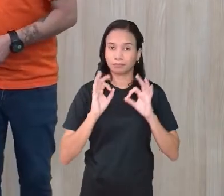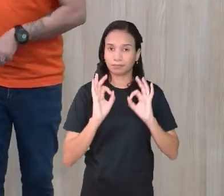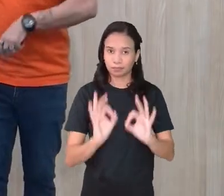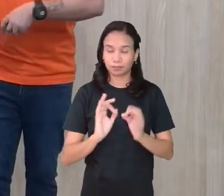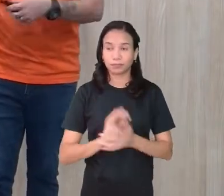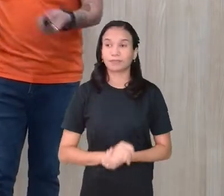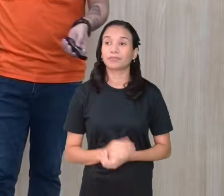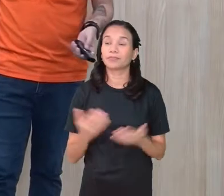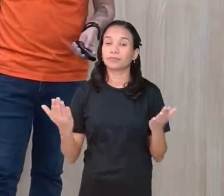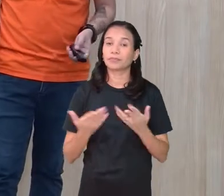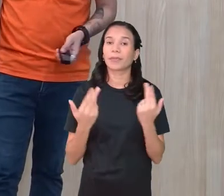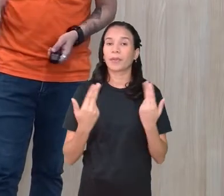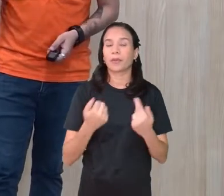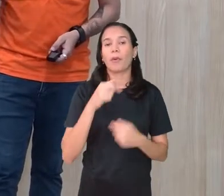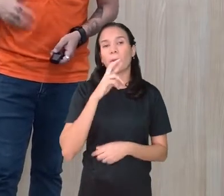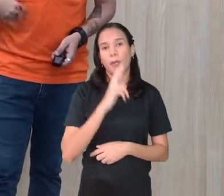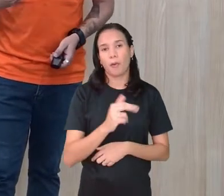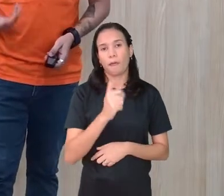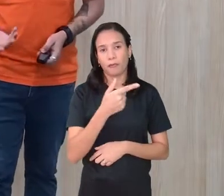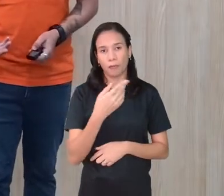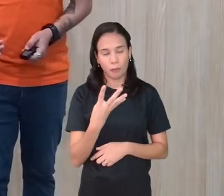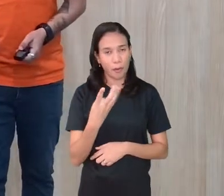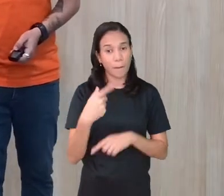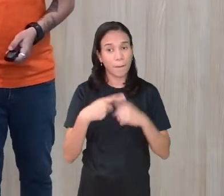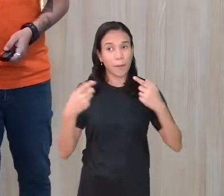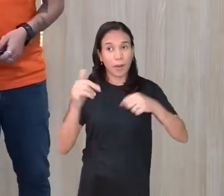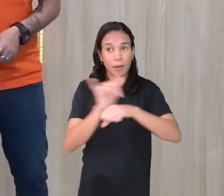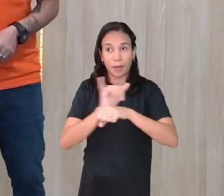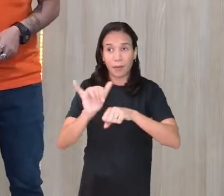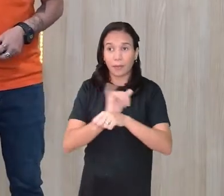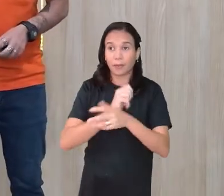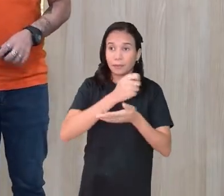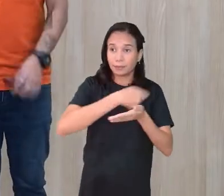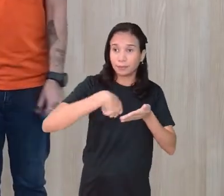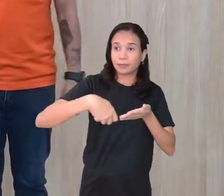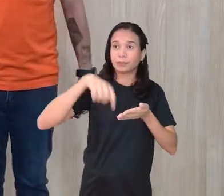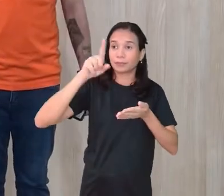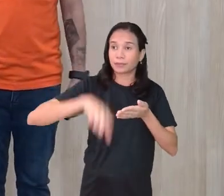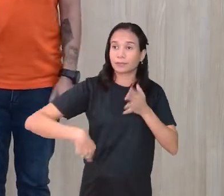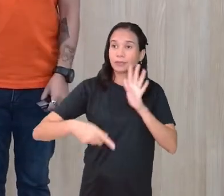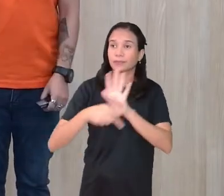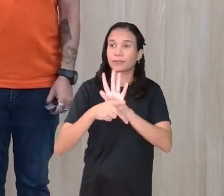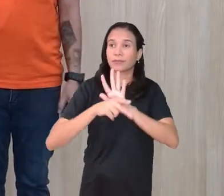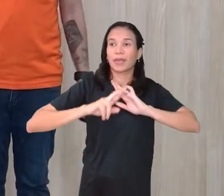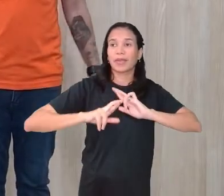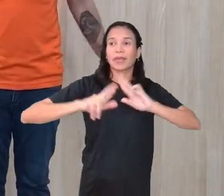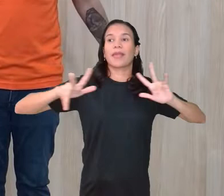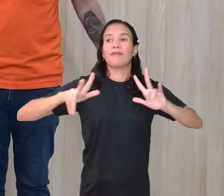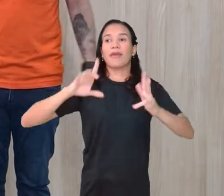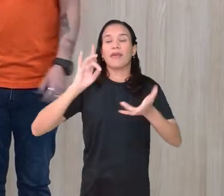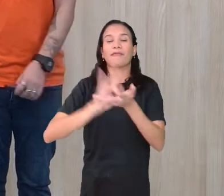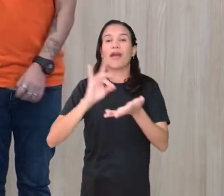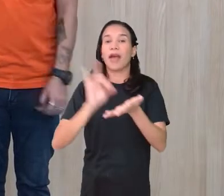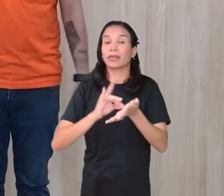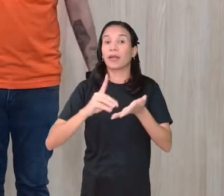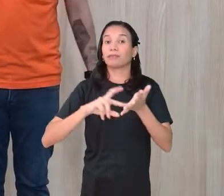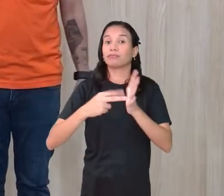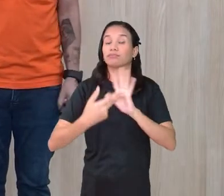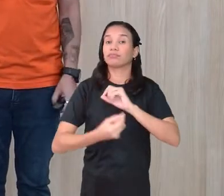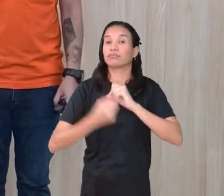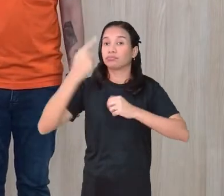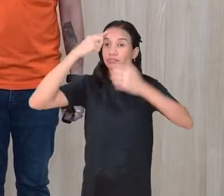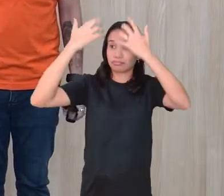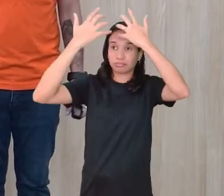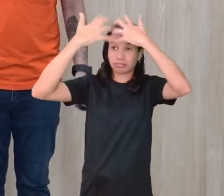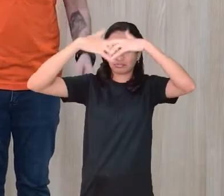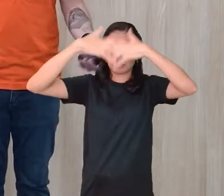certo? Chegando no mesmo resultado, mas a maneira da gente escrever tem uma diferença significativa na hora do raciocínio,